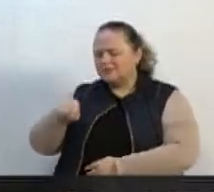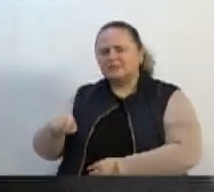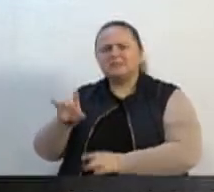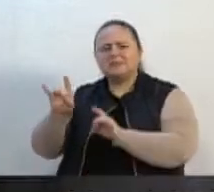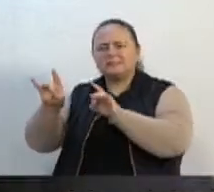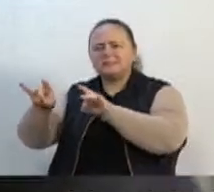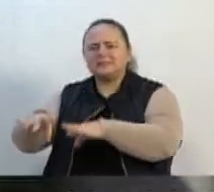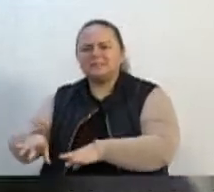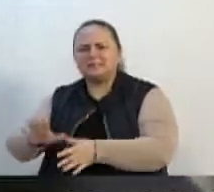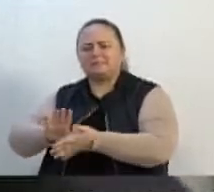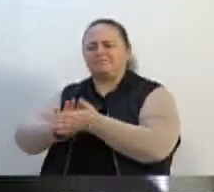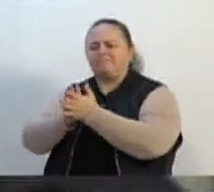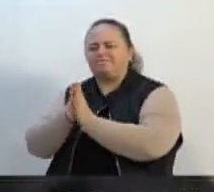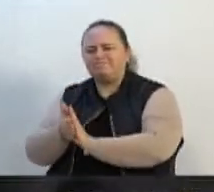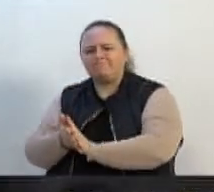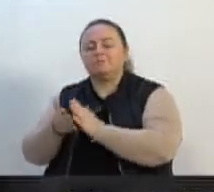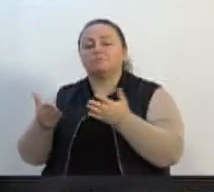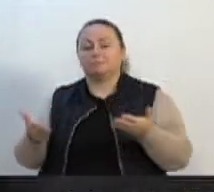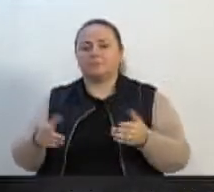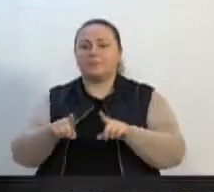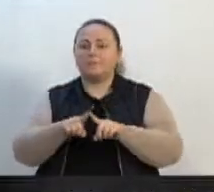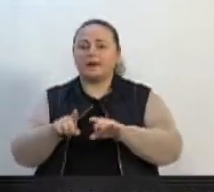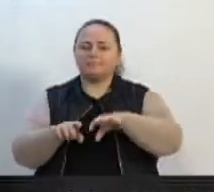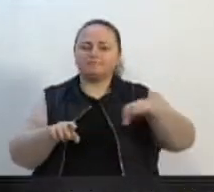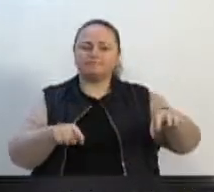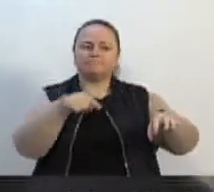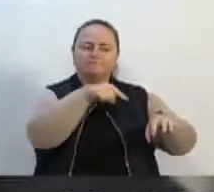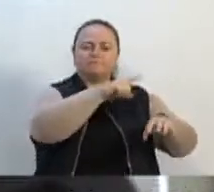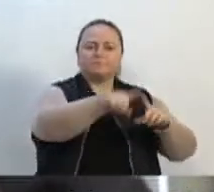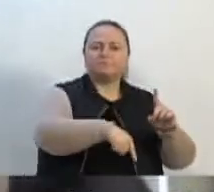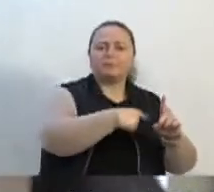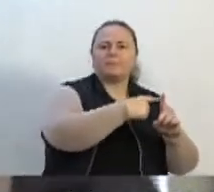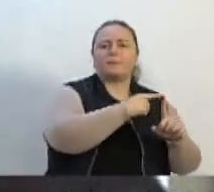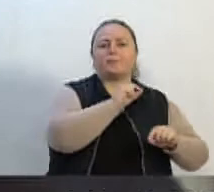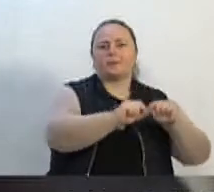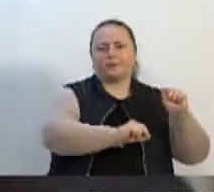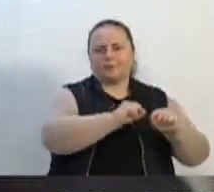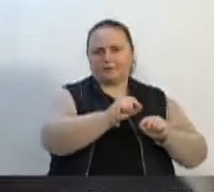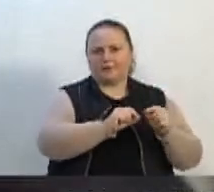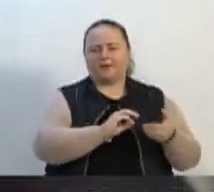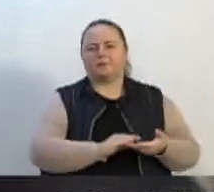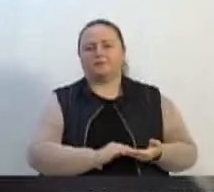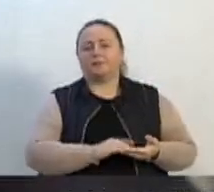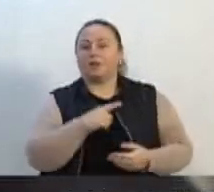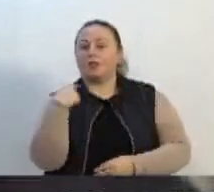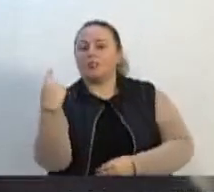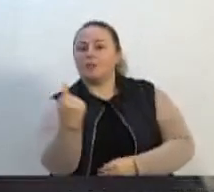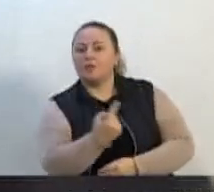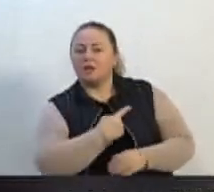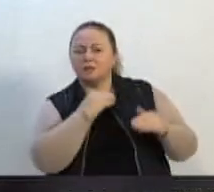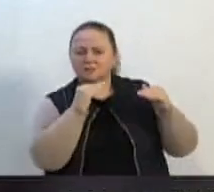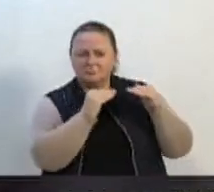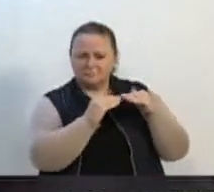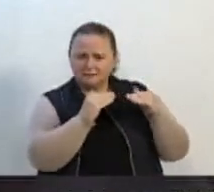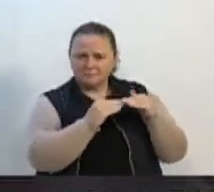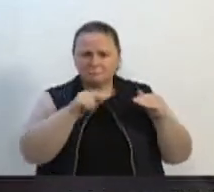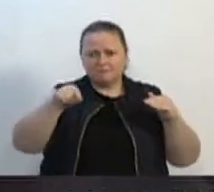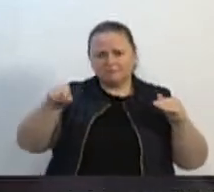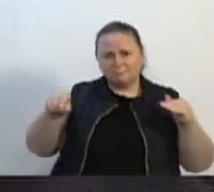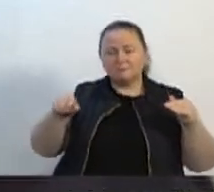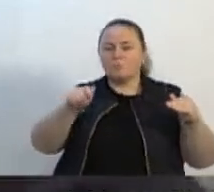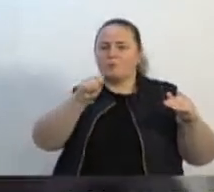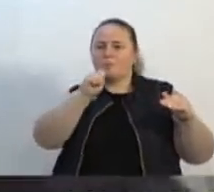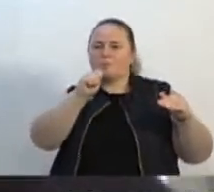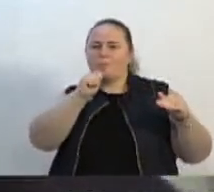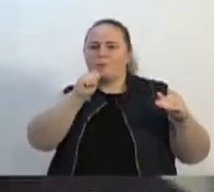tratos. Mas, do outro lado, também tem um ponto positivo no sentido de que nós não estamos sendo coniventes com a questão dos maus tratos e abandono